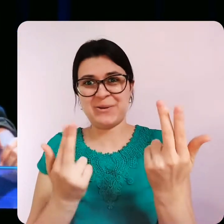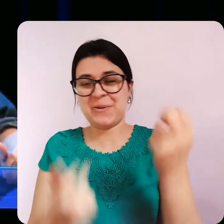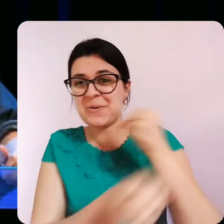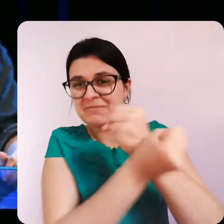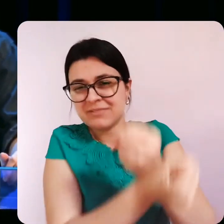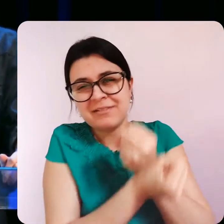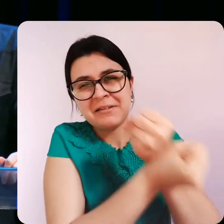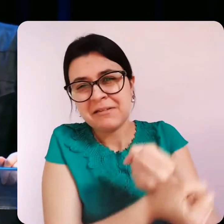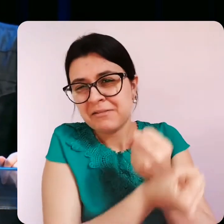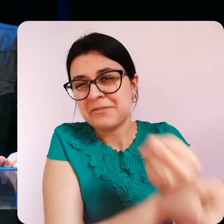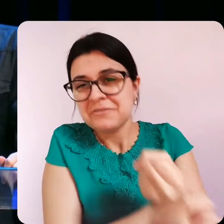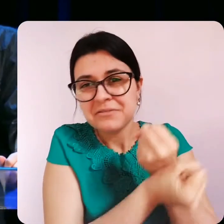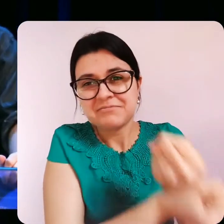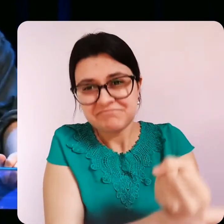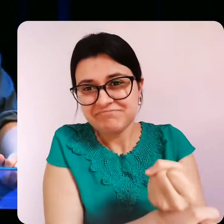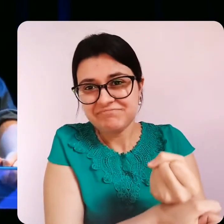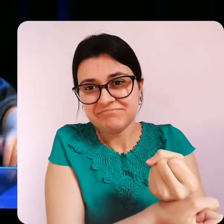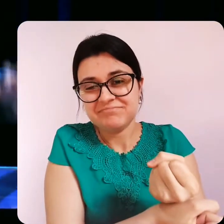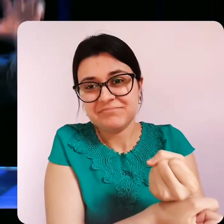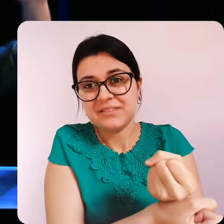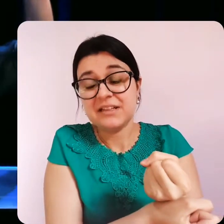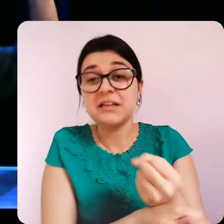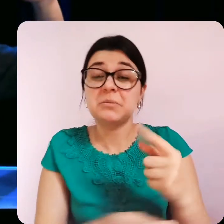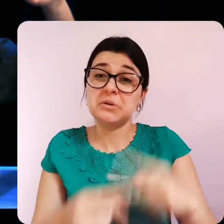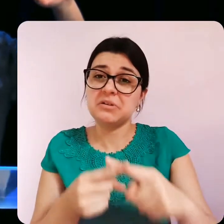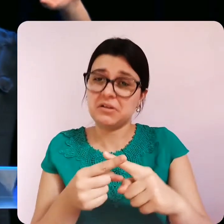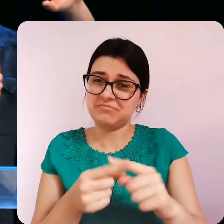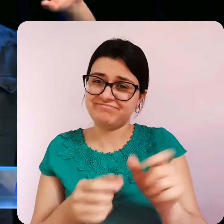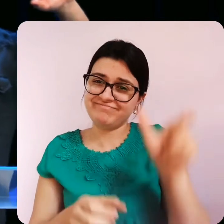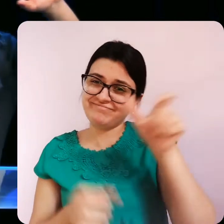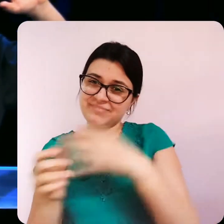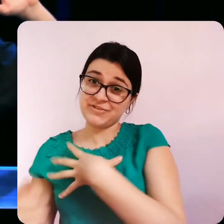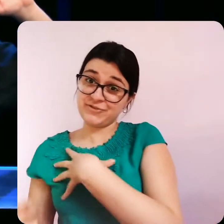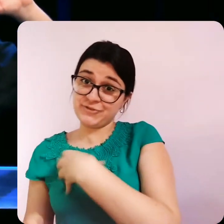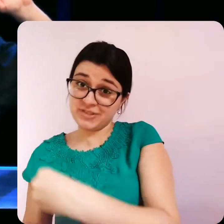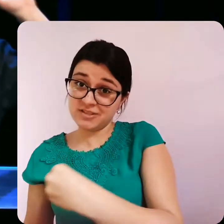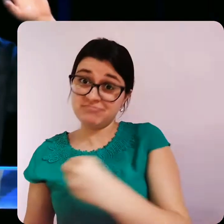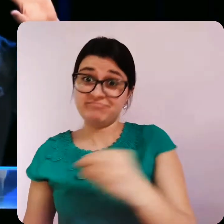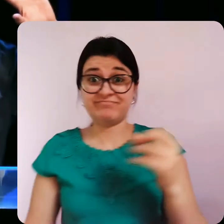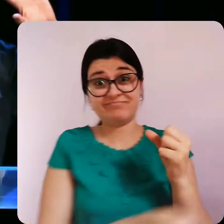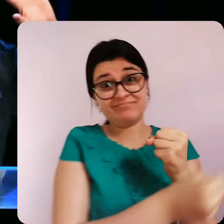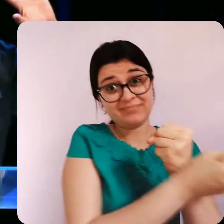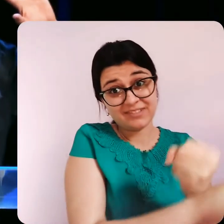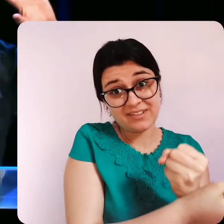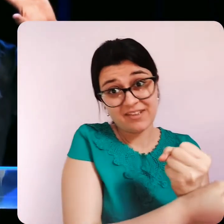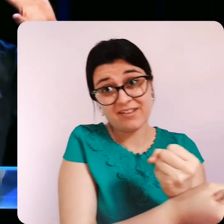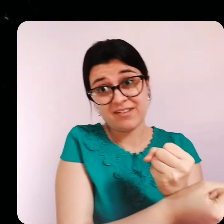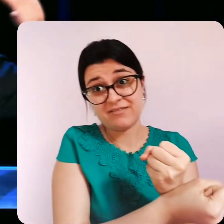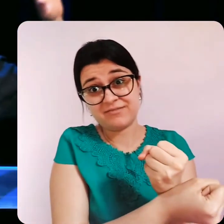concorda comigo, né? Vamos imaginar vamos fazer um esforço,